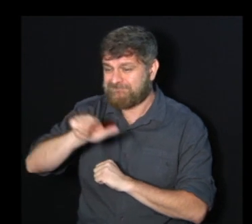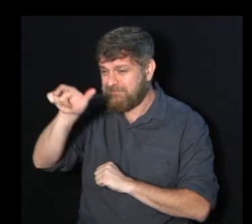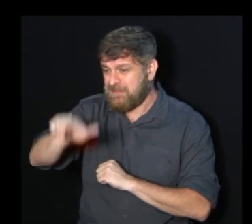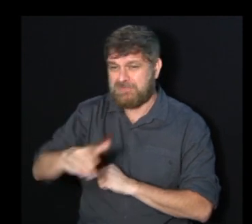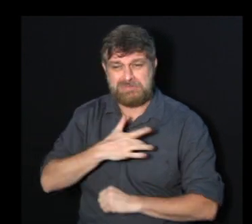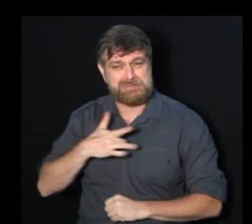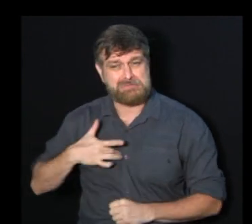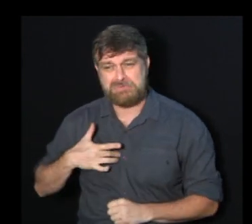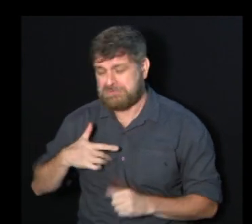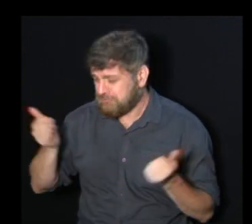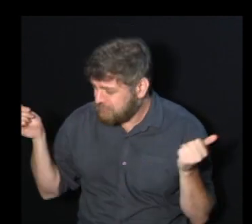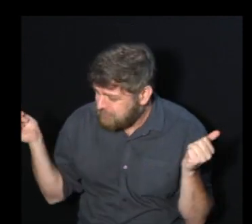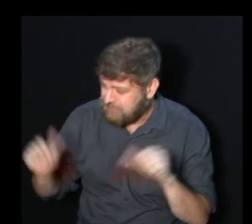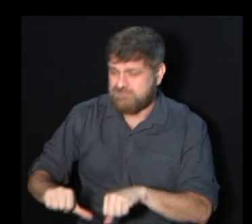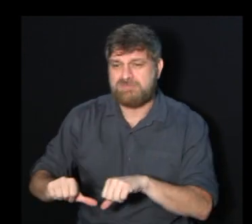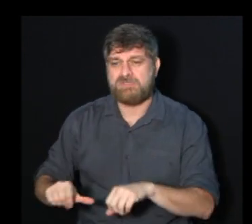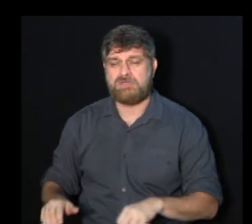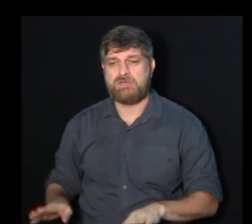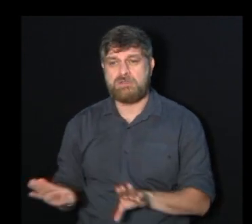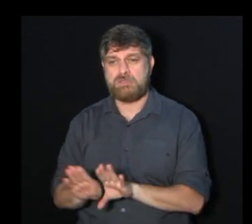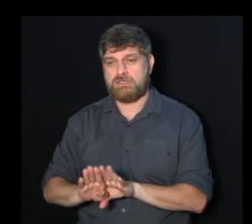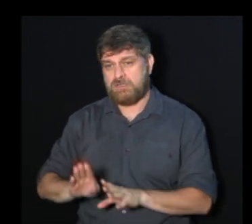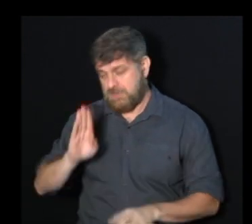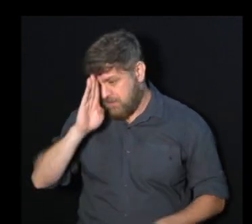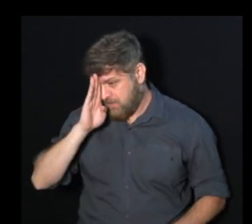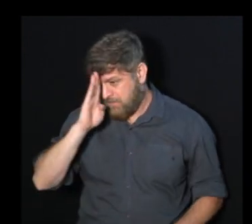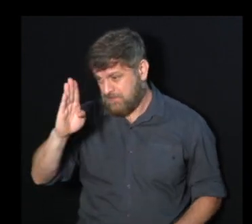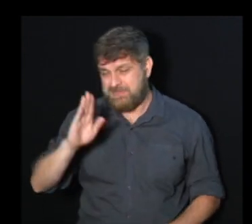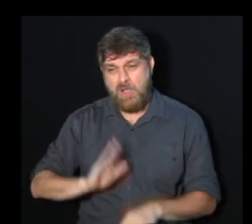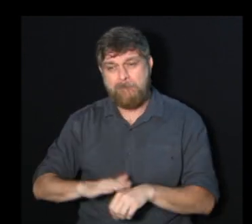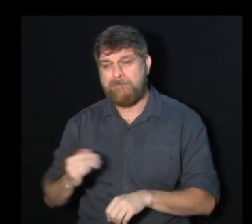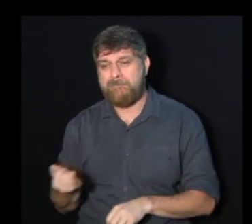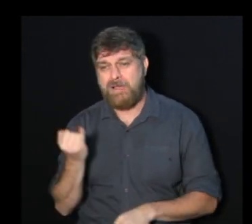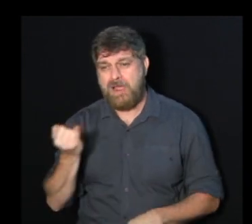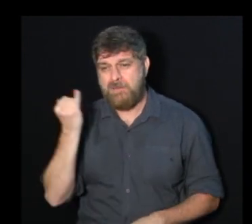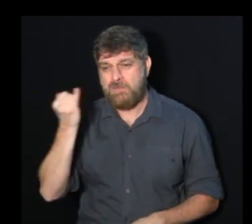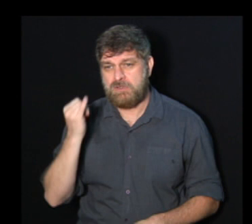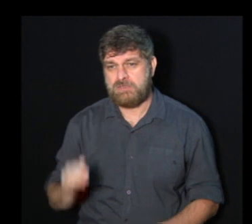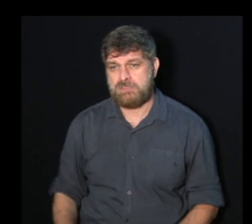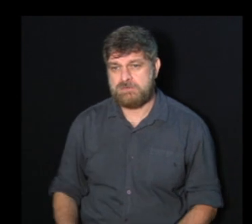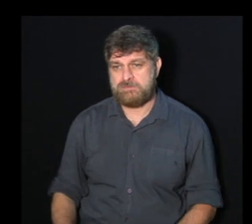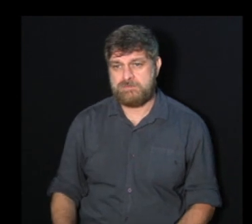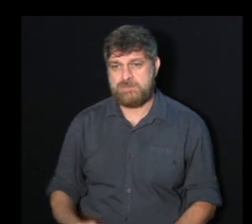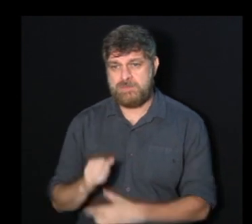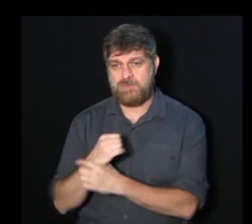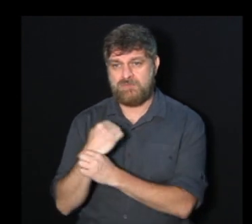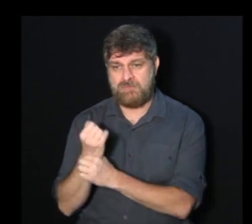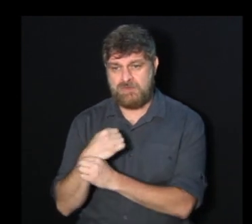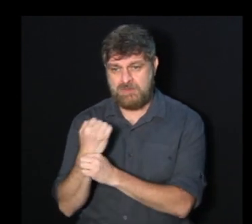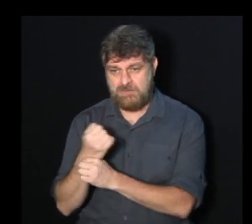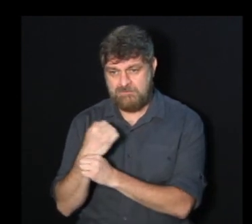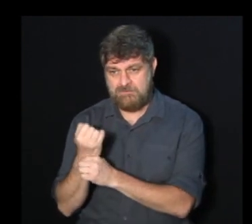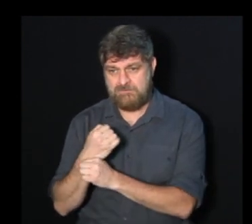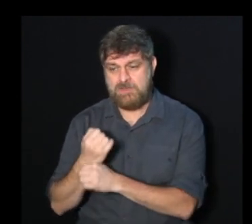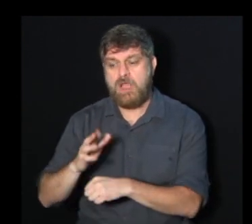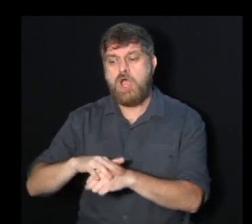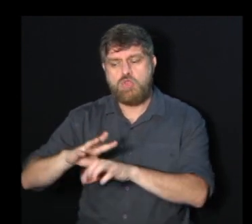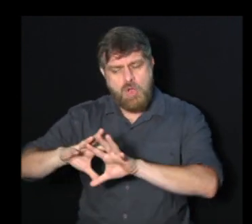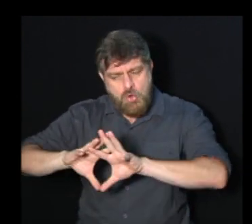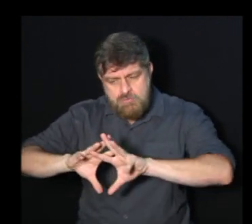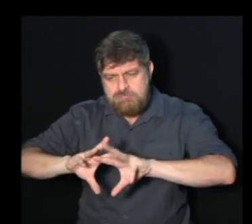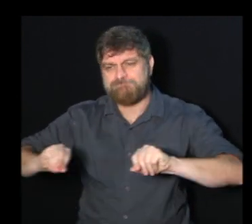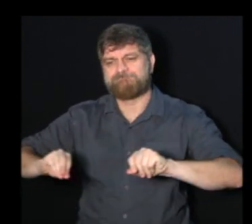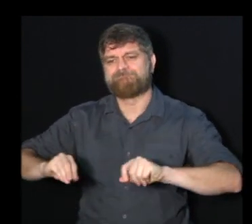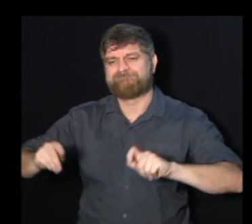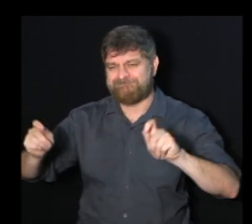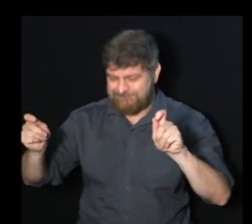paciente, né? E o maior e importante de todos é dizer que a fisioterapia resolve, né, dentro